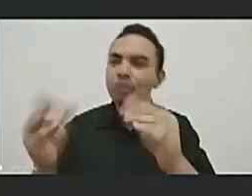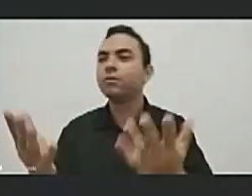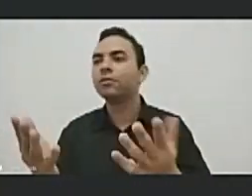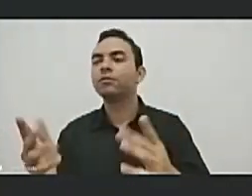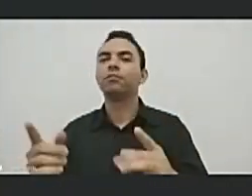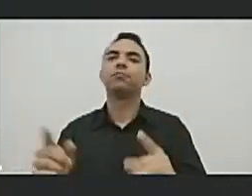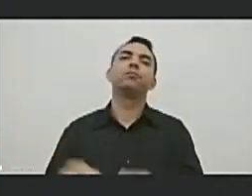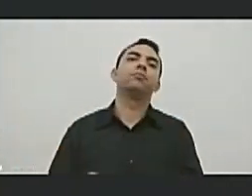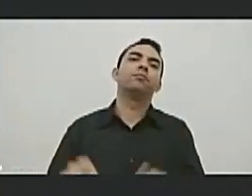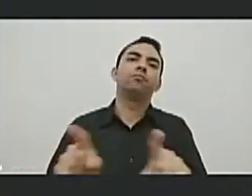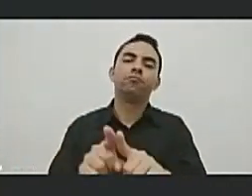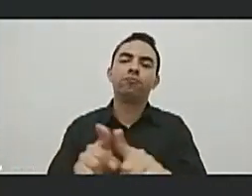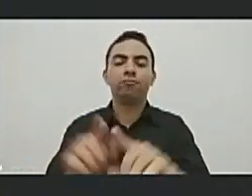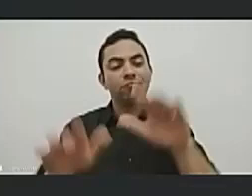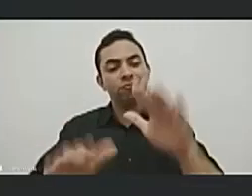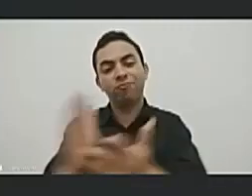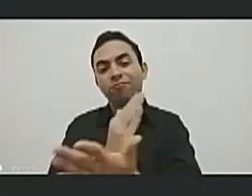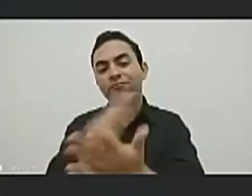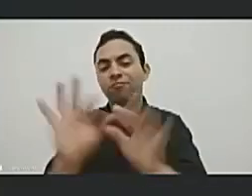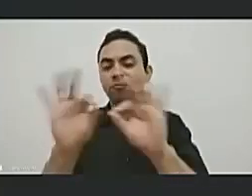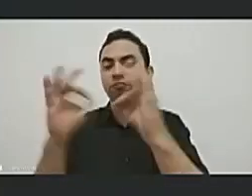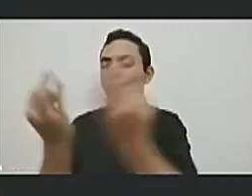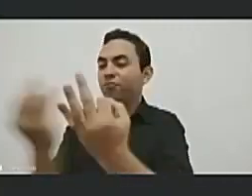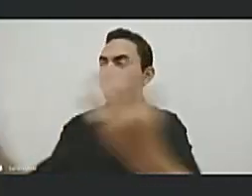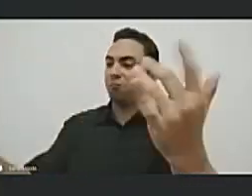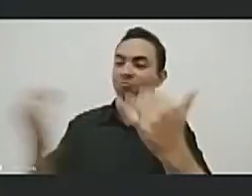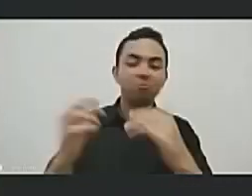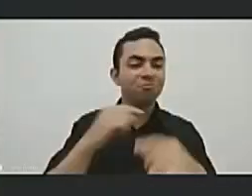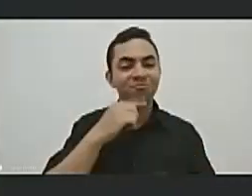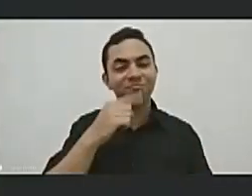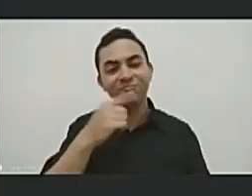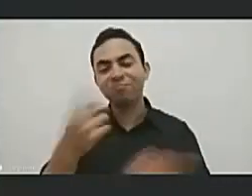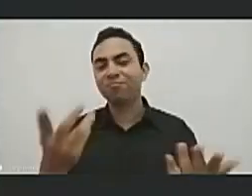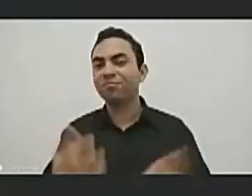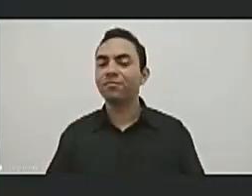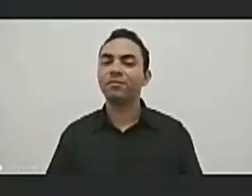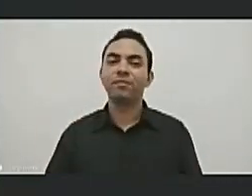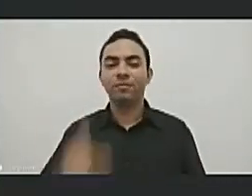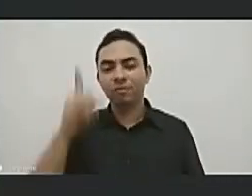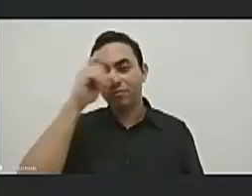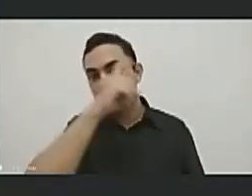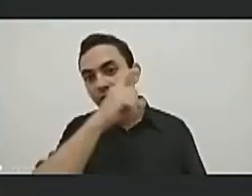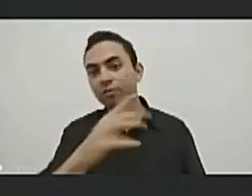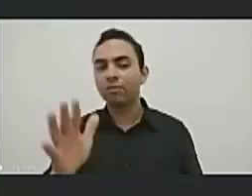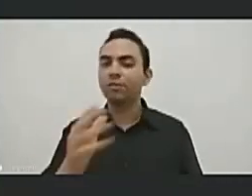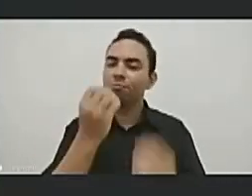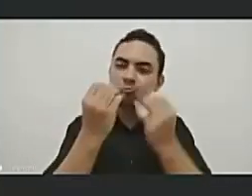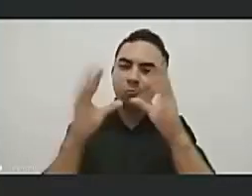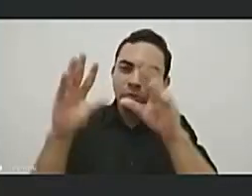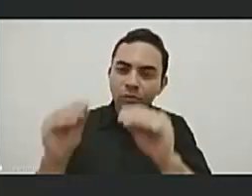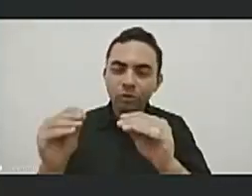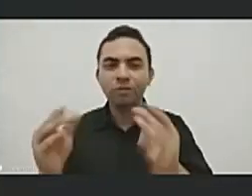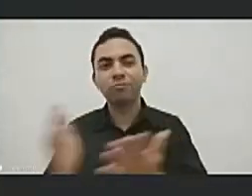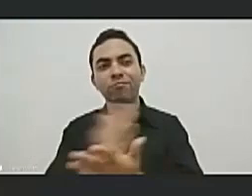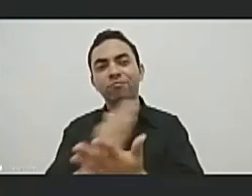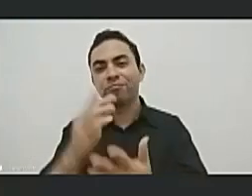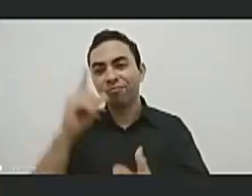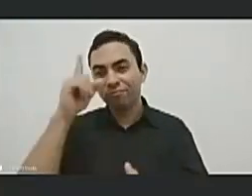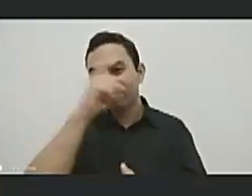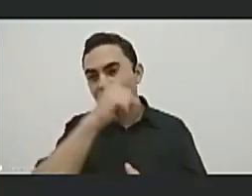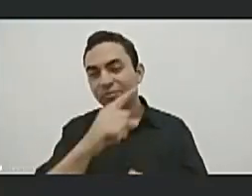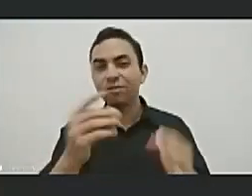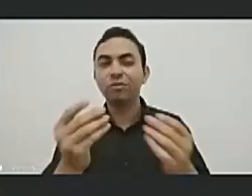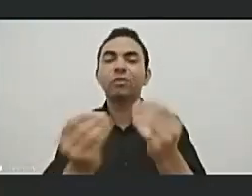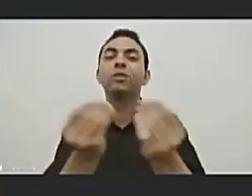viv né Elas estão em abrigos algumas em outro hotel então eu né nesse momento também me